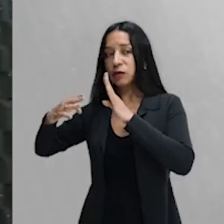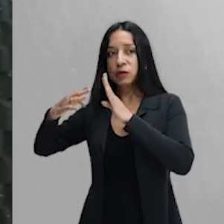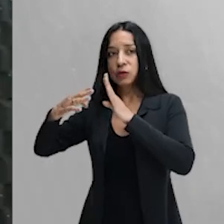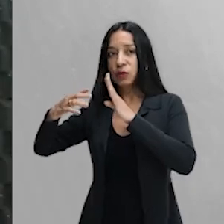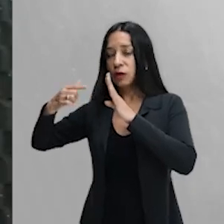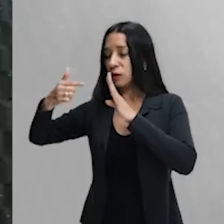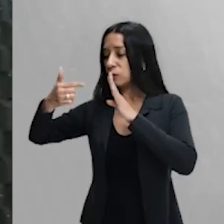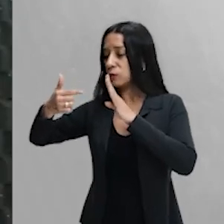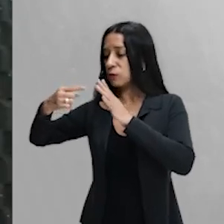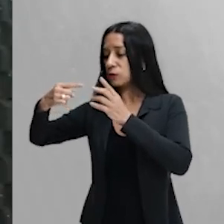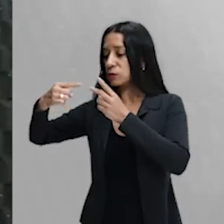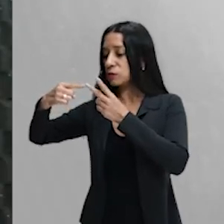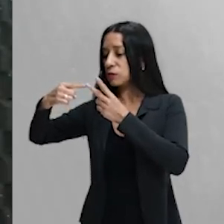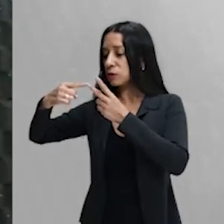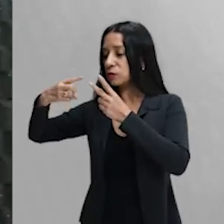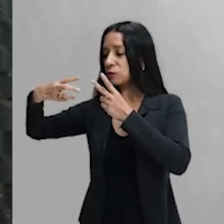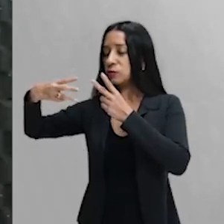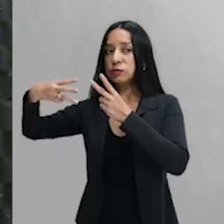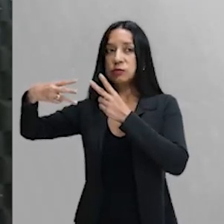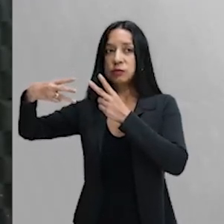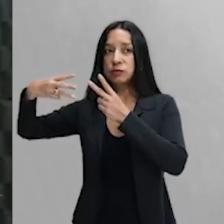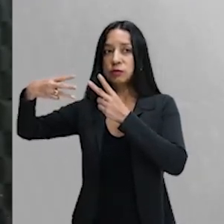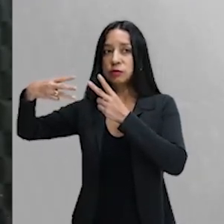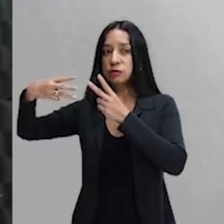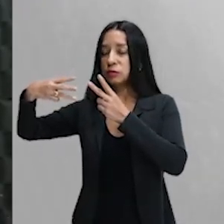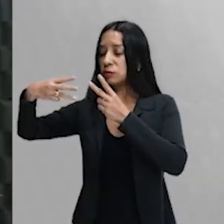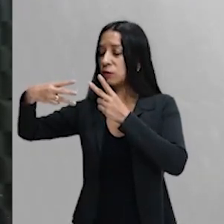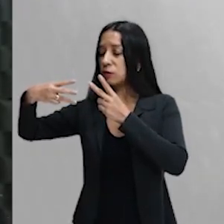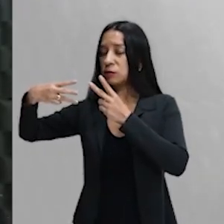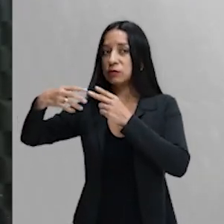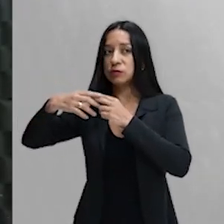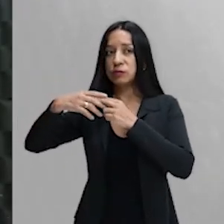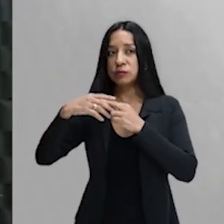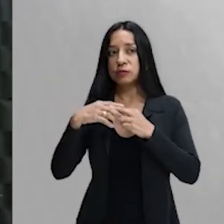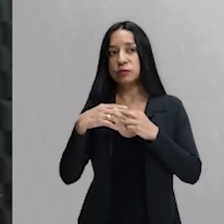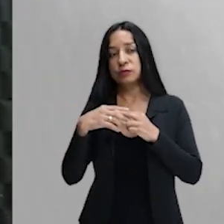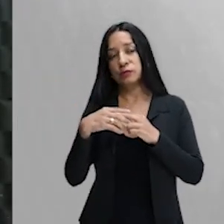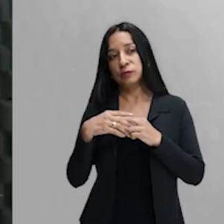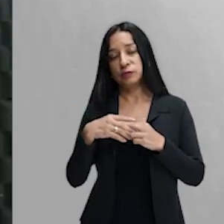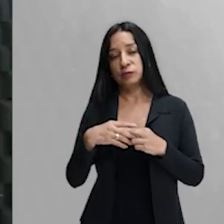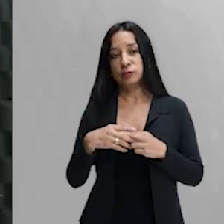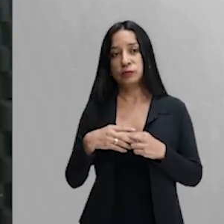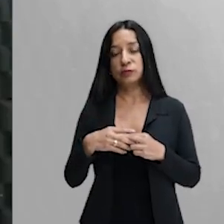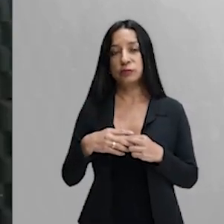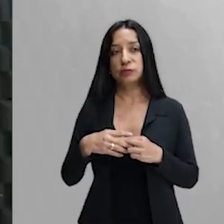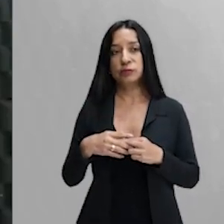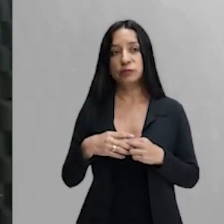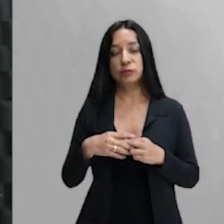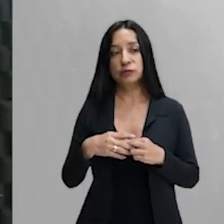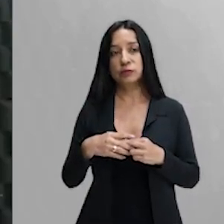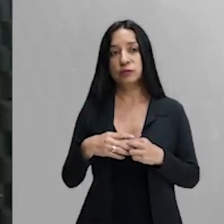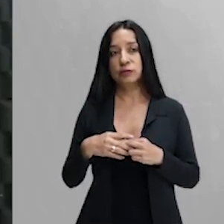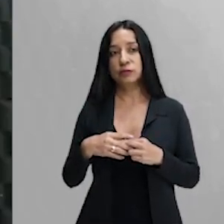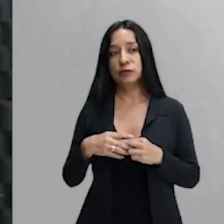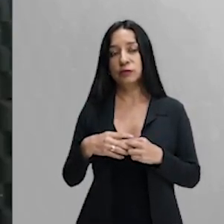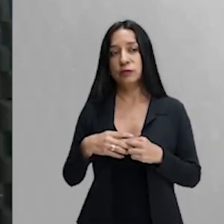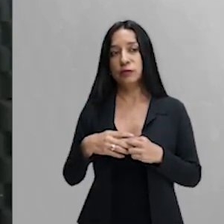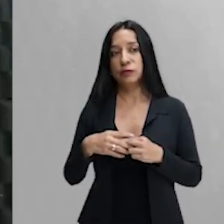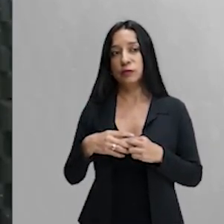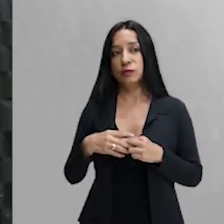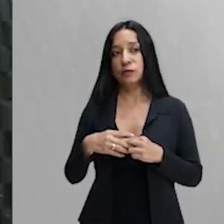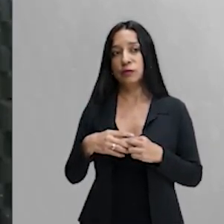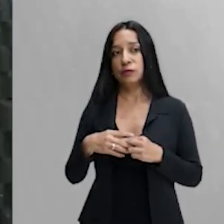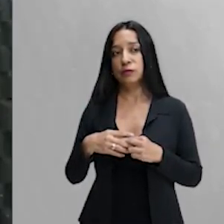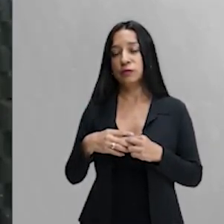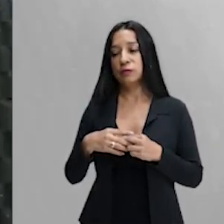Certo? Então, quadrado da hipotenusa é igual à soma do quadrado dos catetos. Eu posso dizer que H ao quadrado